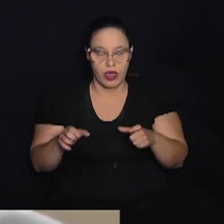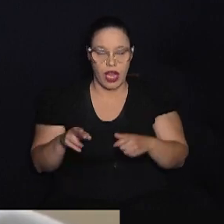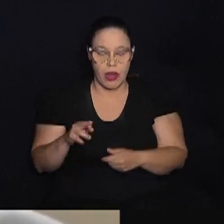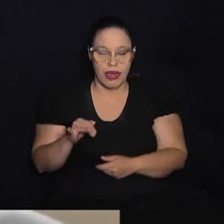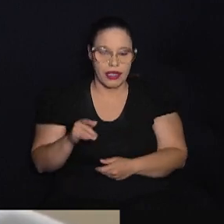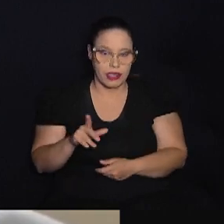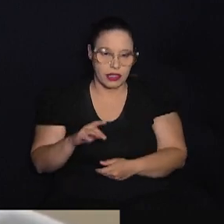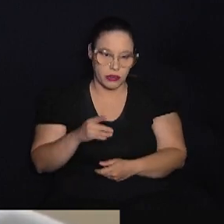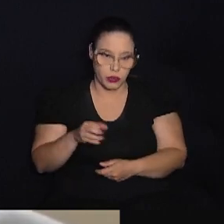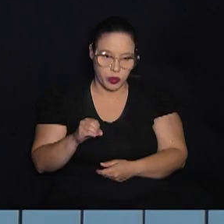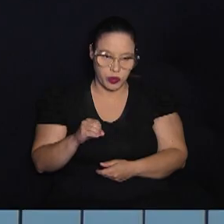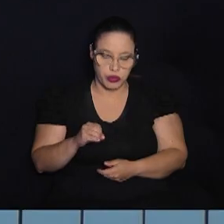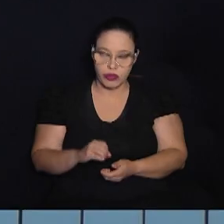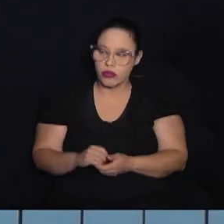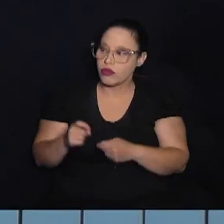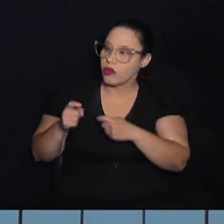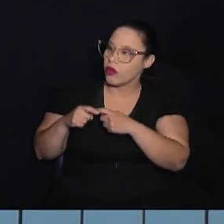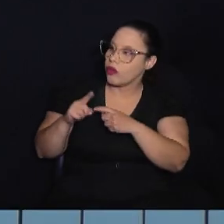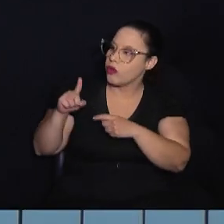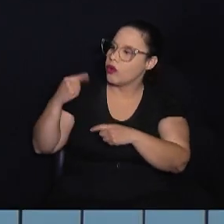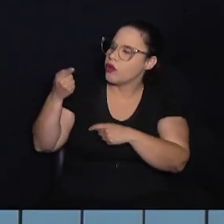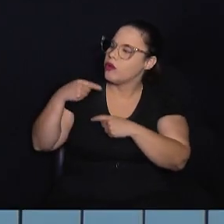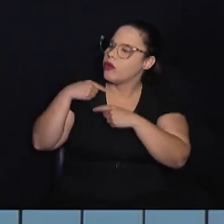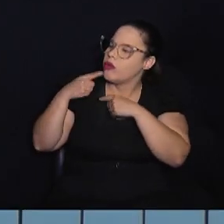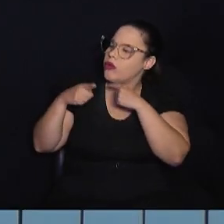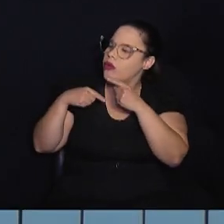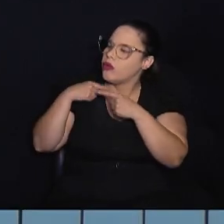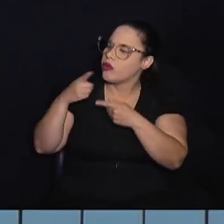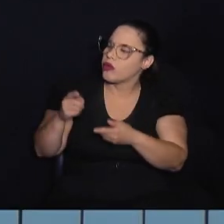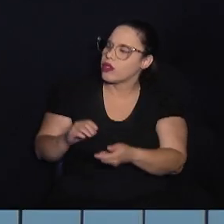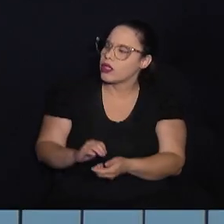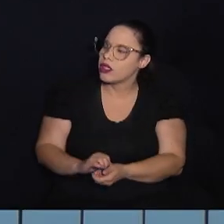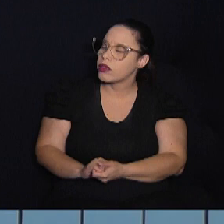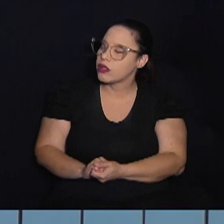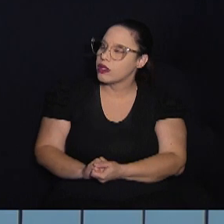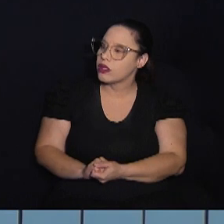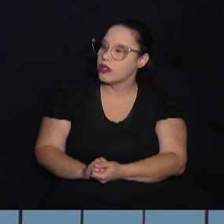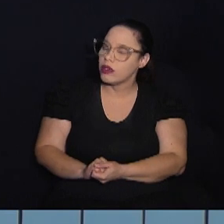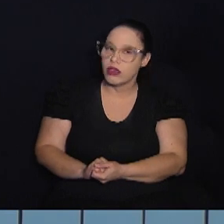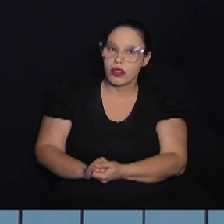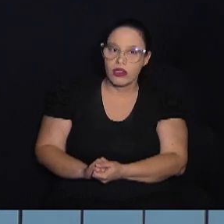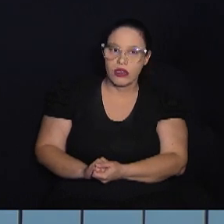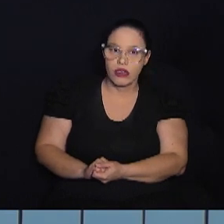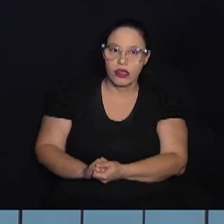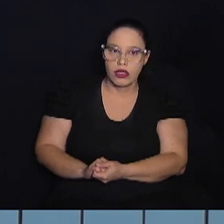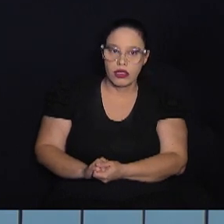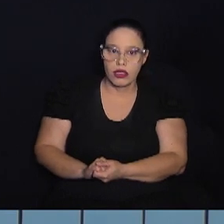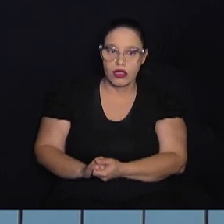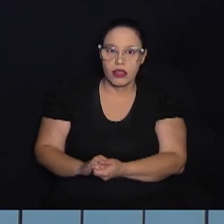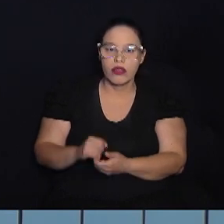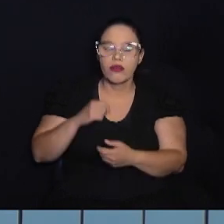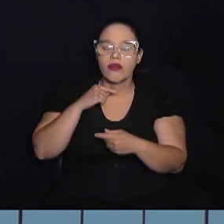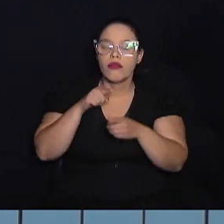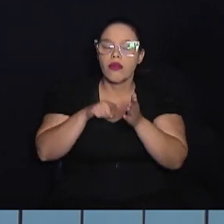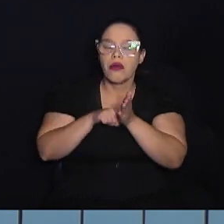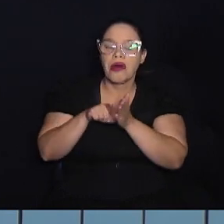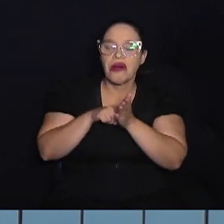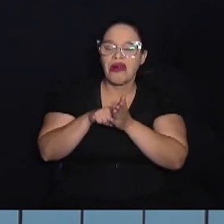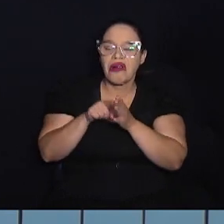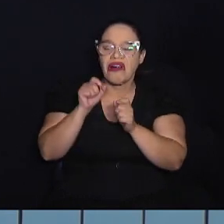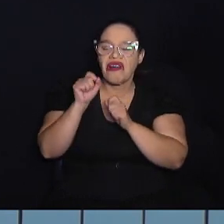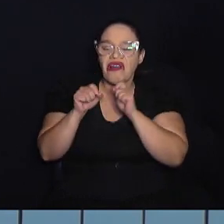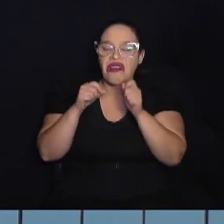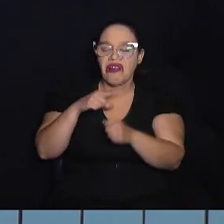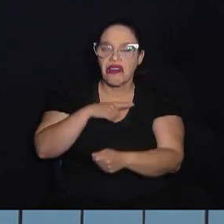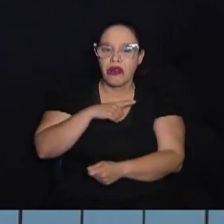reabilitação. É, doutor, uma outra dúvida, né? É, o pessoal às vezes está em casa, né? Pode estar se perguntando: quem